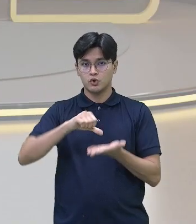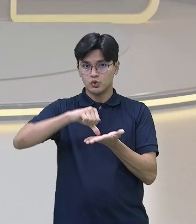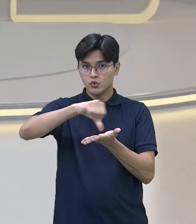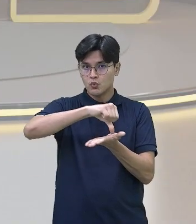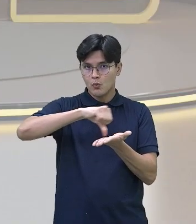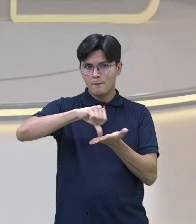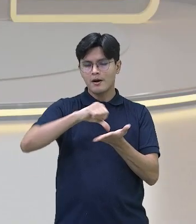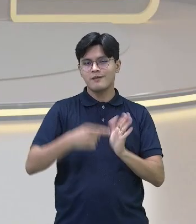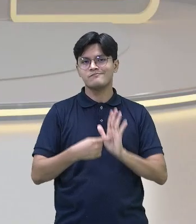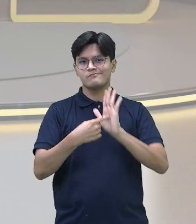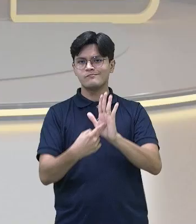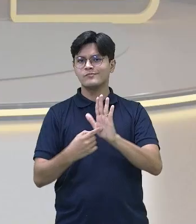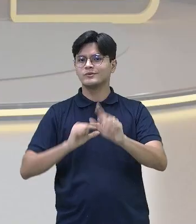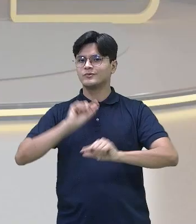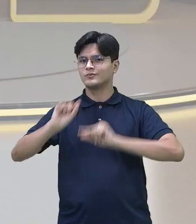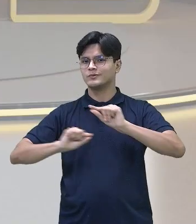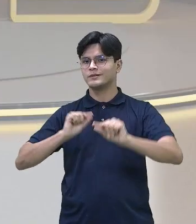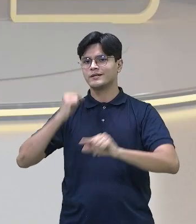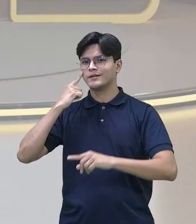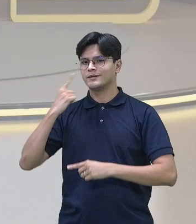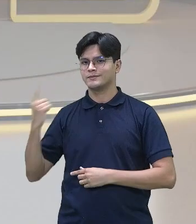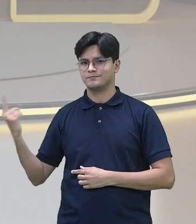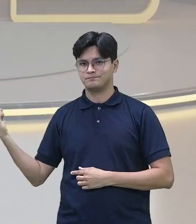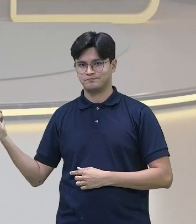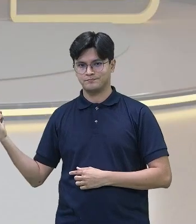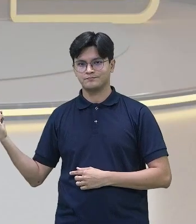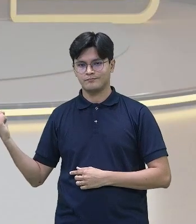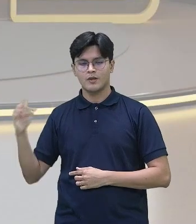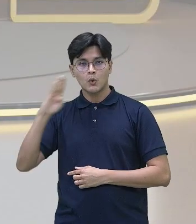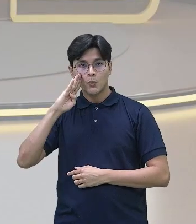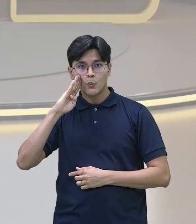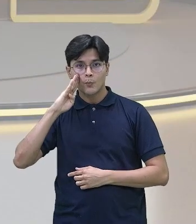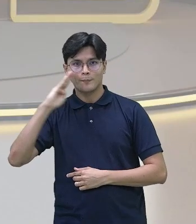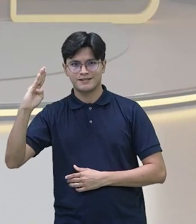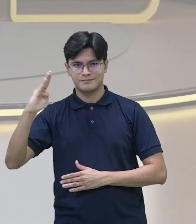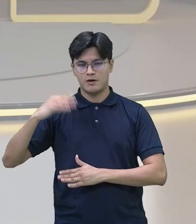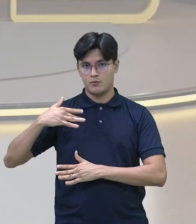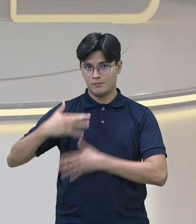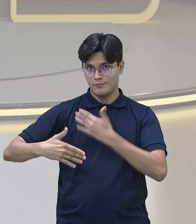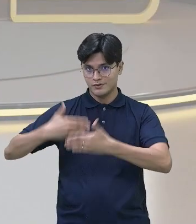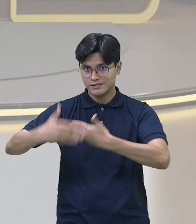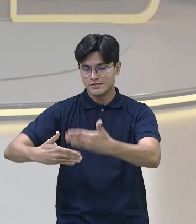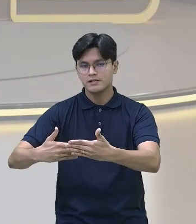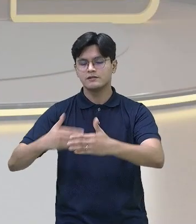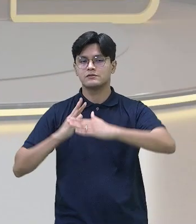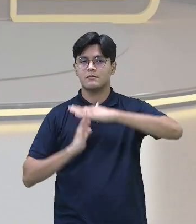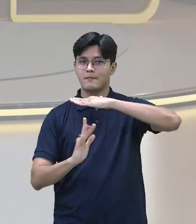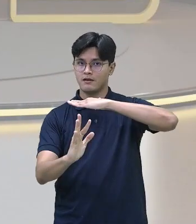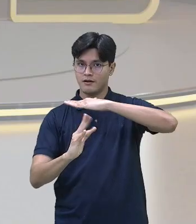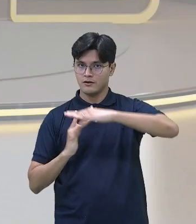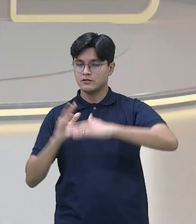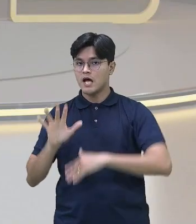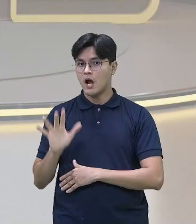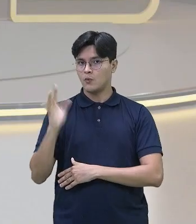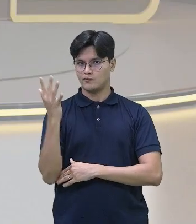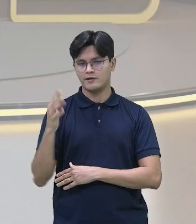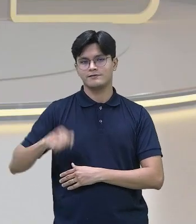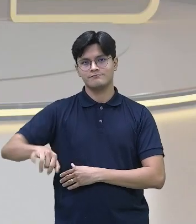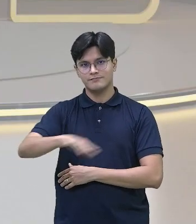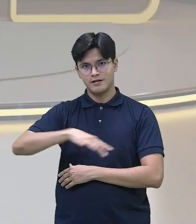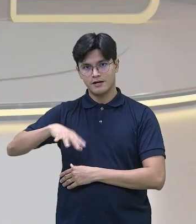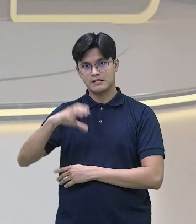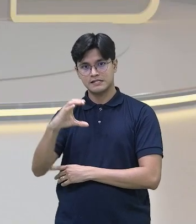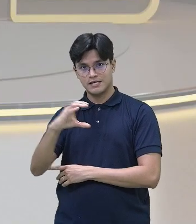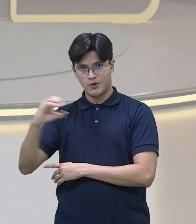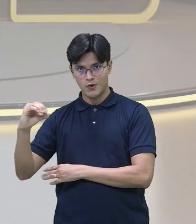justamente isso, onde esse principal movimento ele acontece justamente nas regiões centro-oeste e